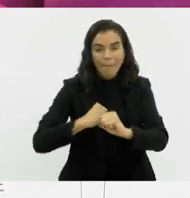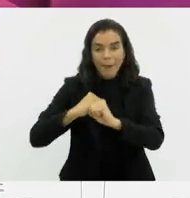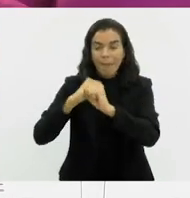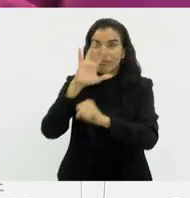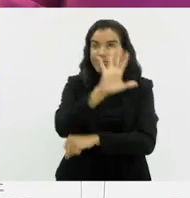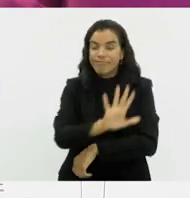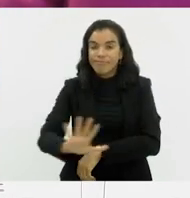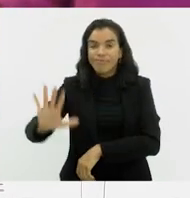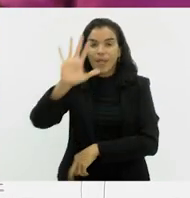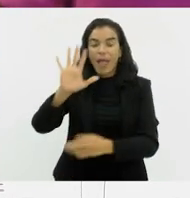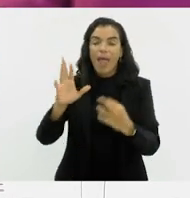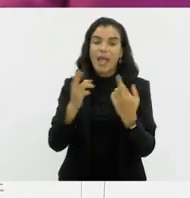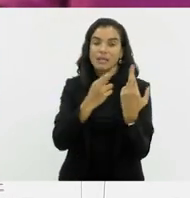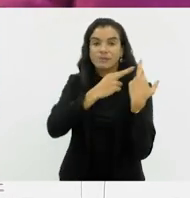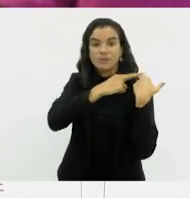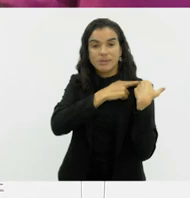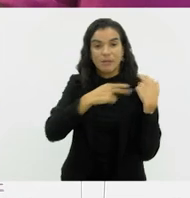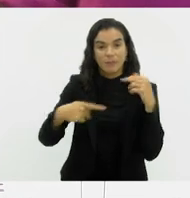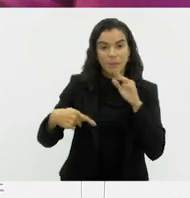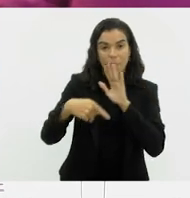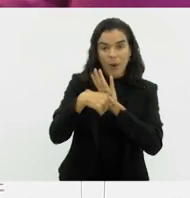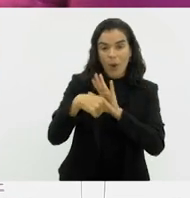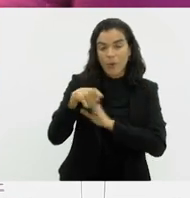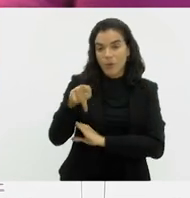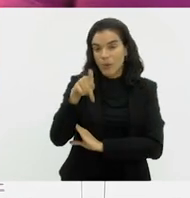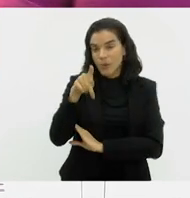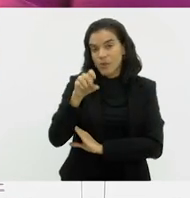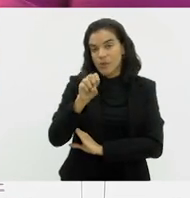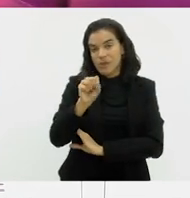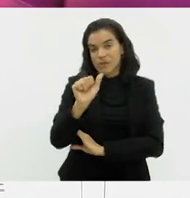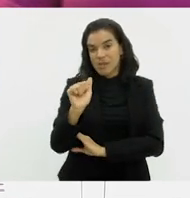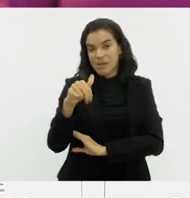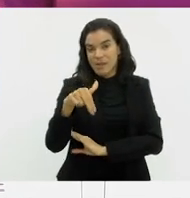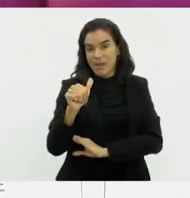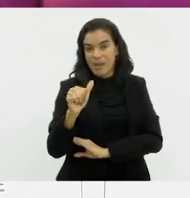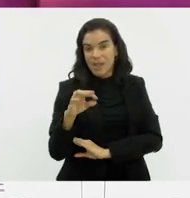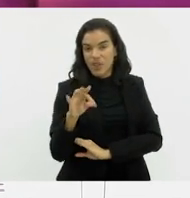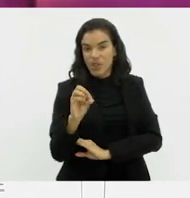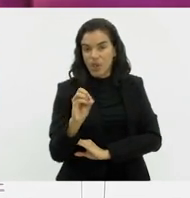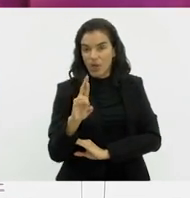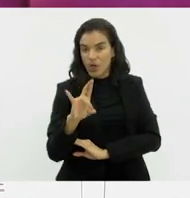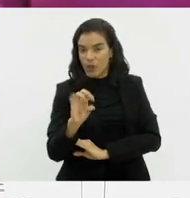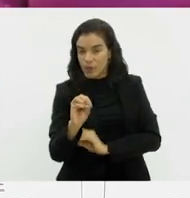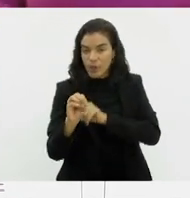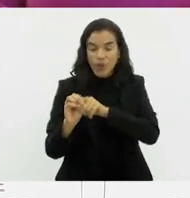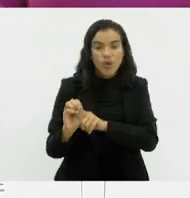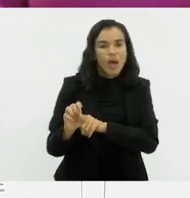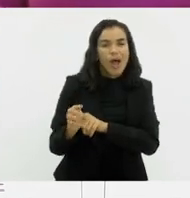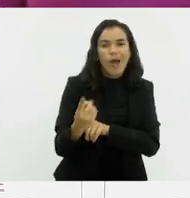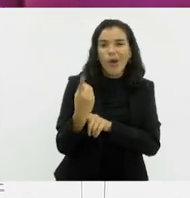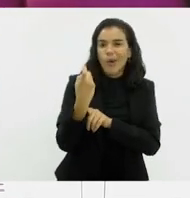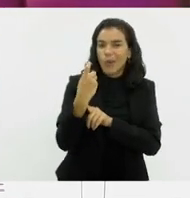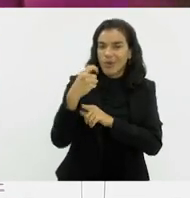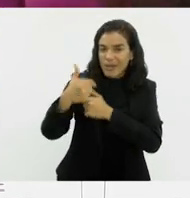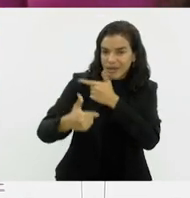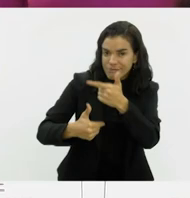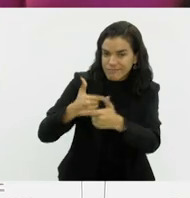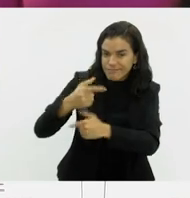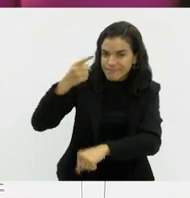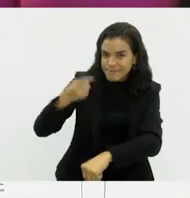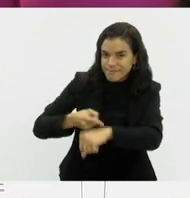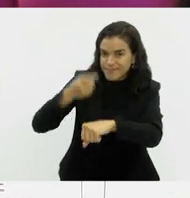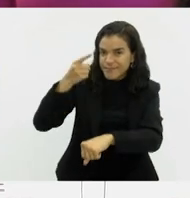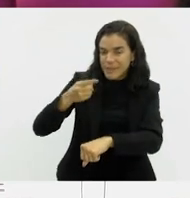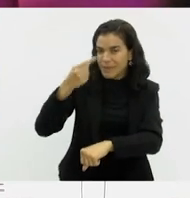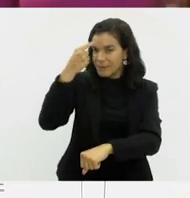da responsabilidade do sanatório. Inclusive, nesse momento... A única atividade imediata que